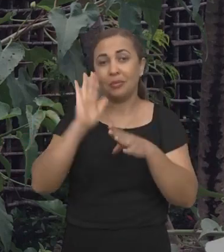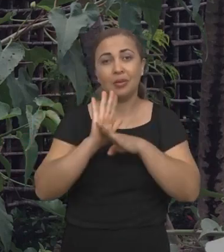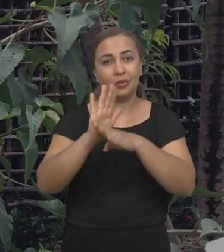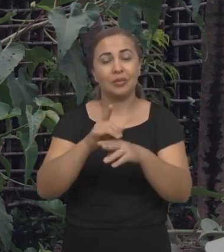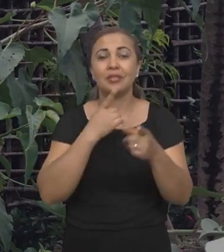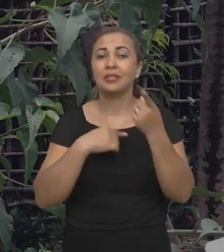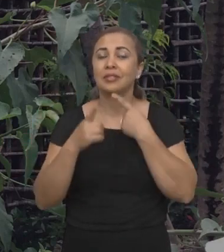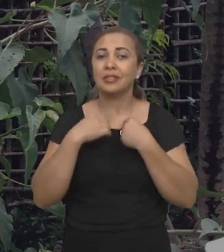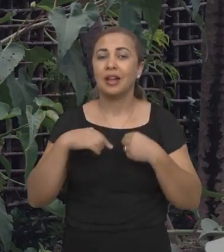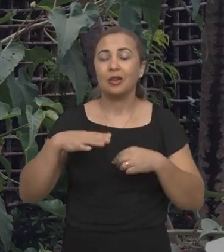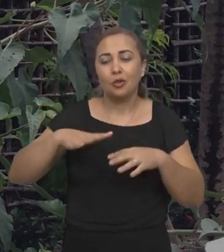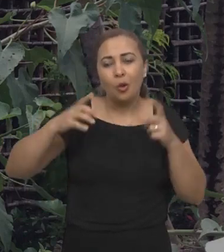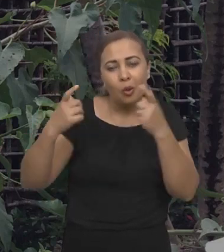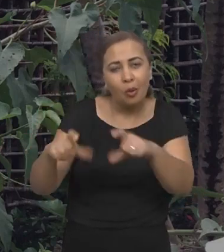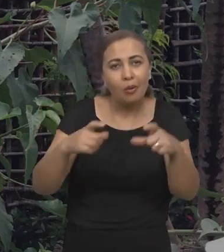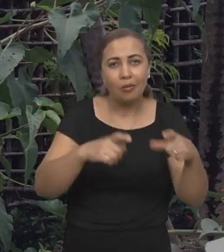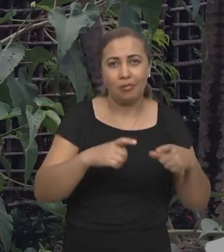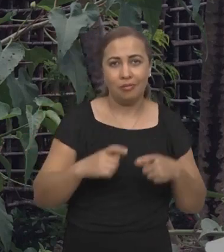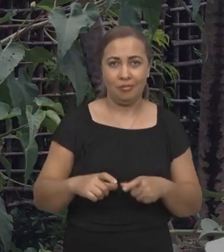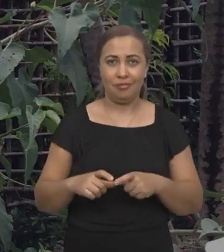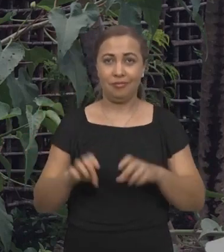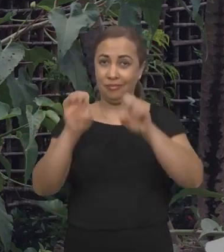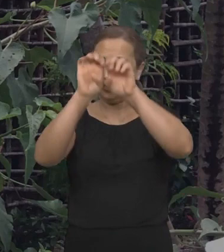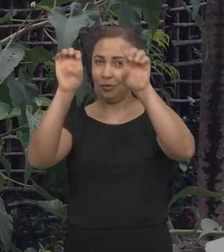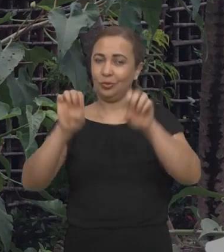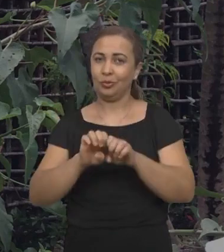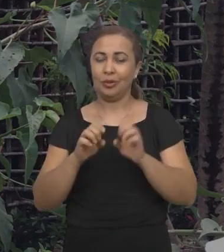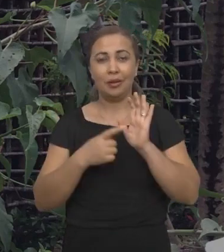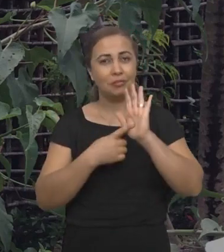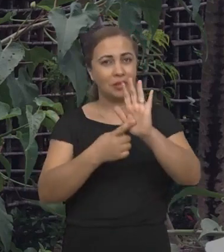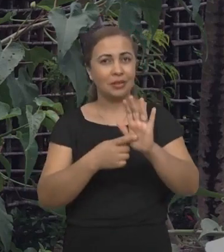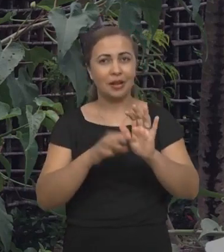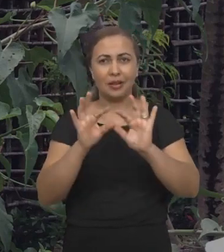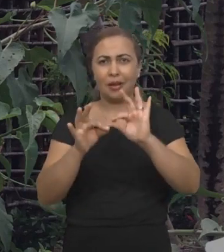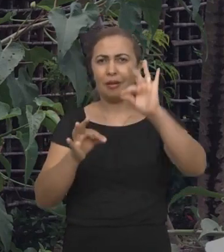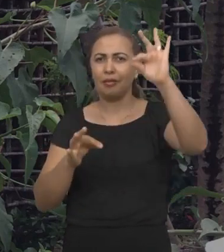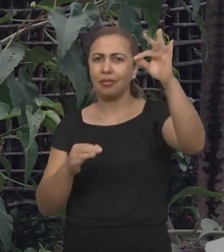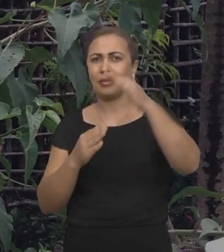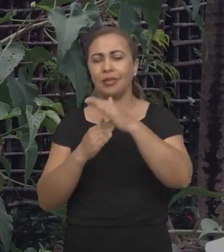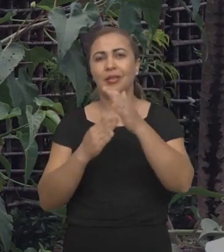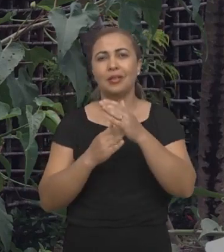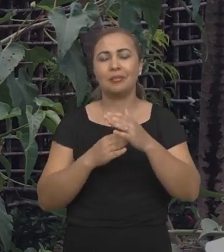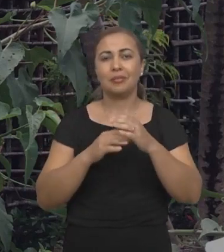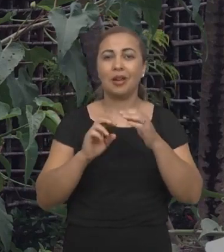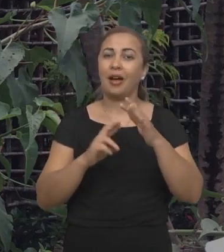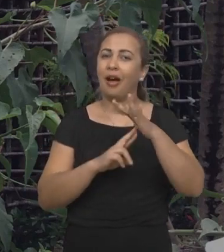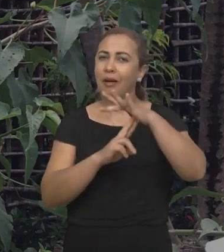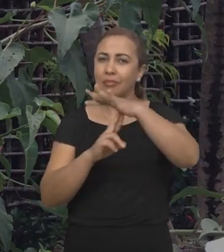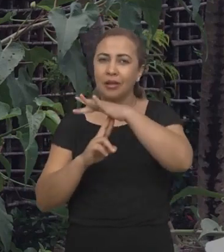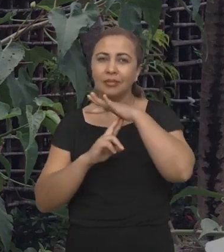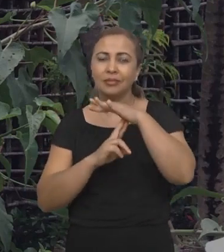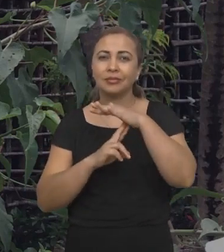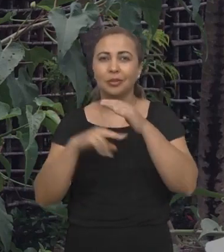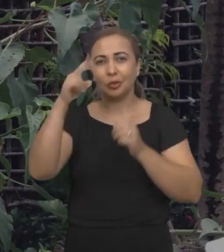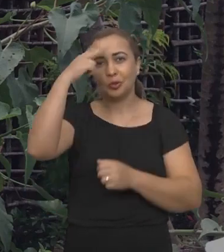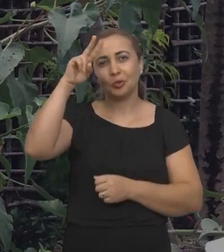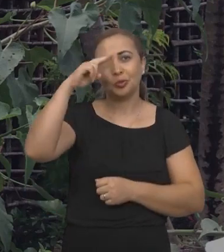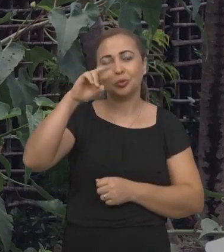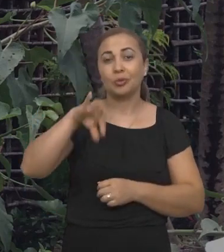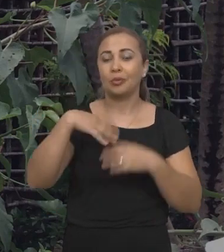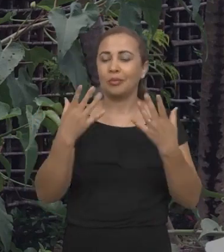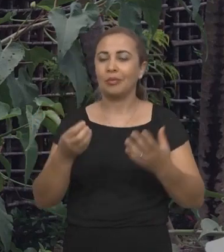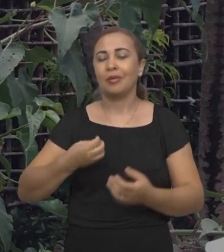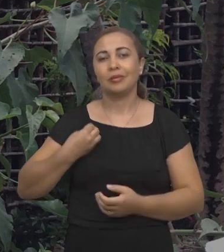disponíveis para atender as necessidades locais. Esse tipo de reestrutura reflete ao longo do tempo um contexto ambiental, cultural e histórico no